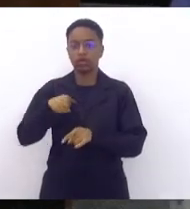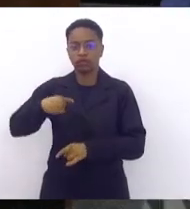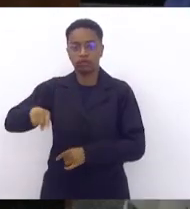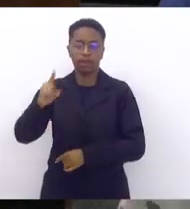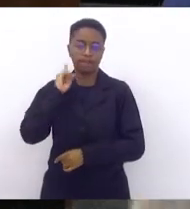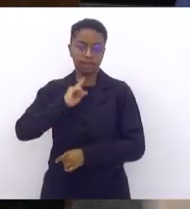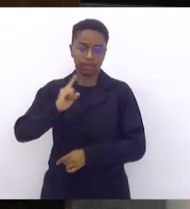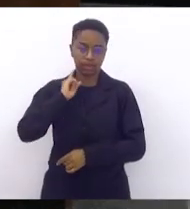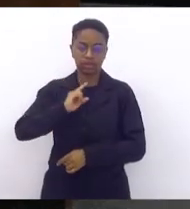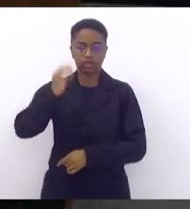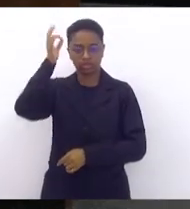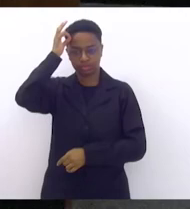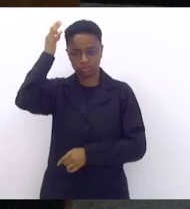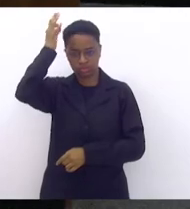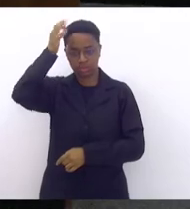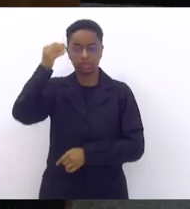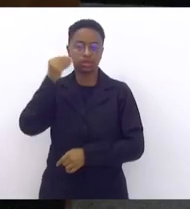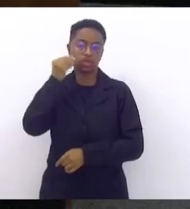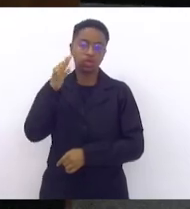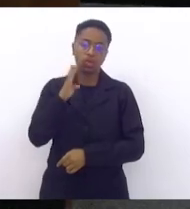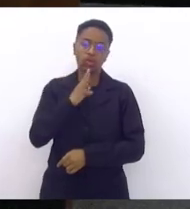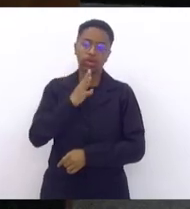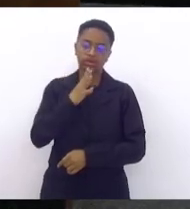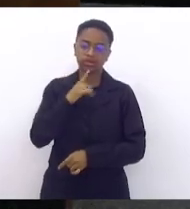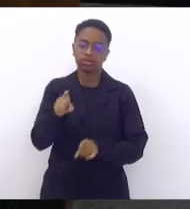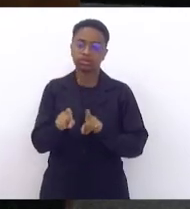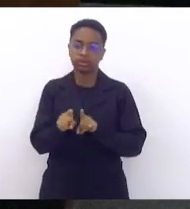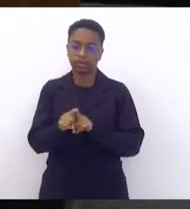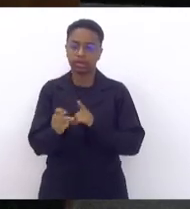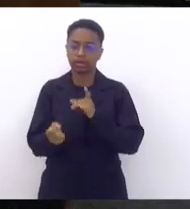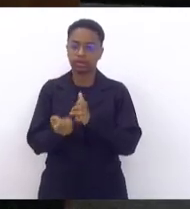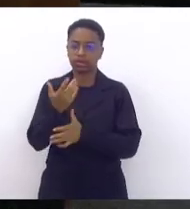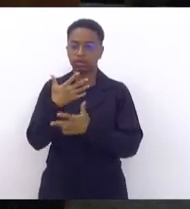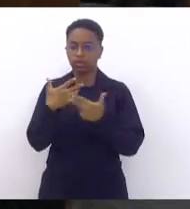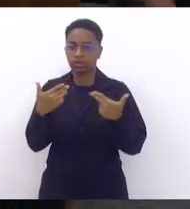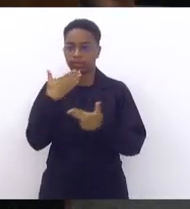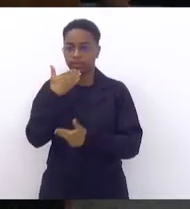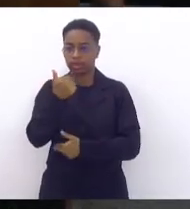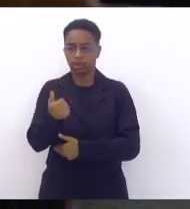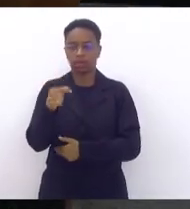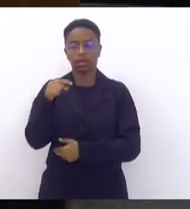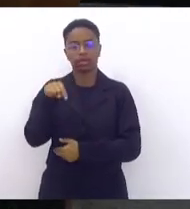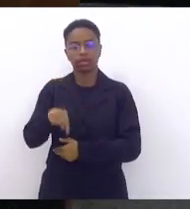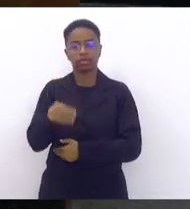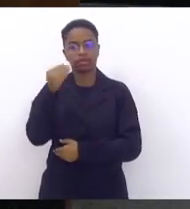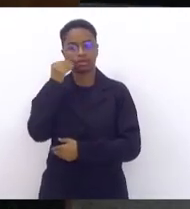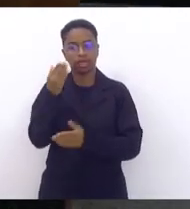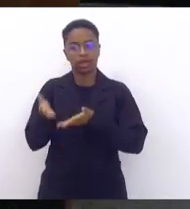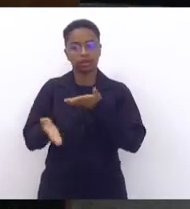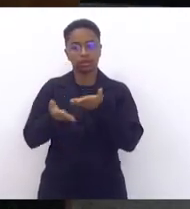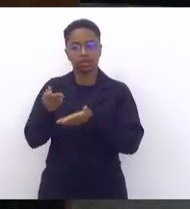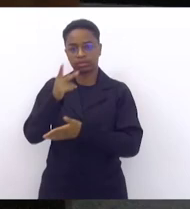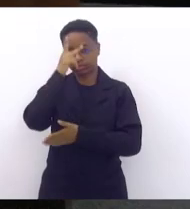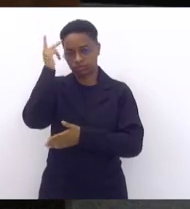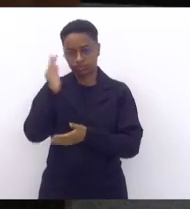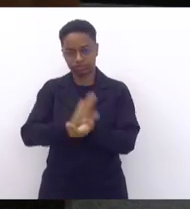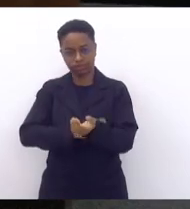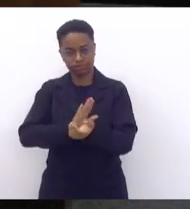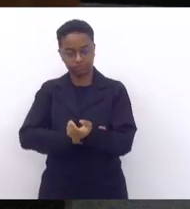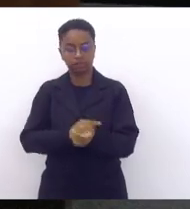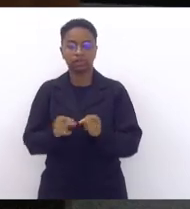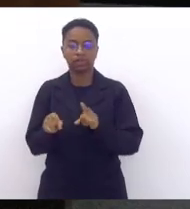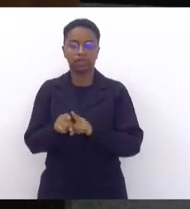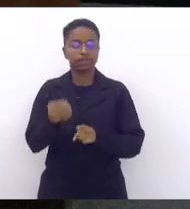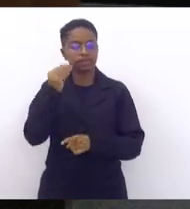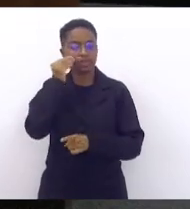Espírito Santo, para conhecer, para trazer alguma coisa melhor para atender os nossos dependentes químicos, para